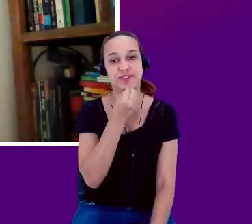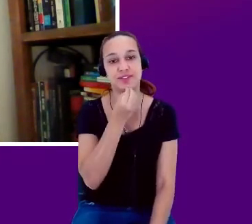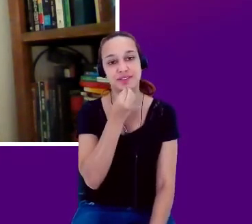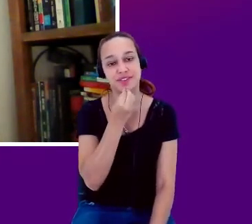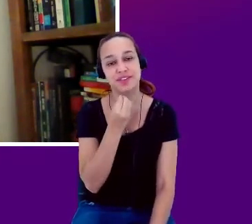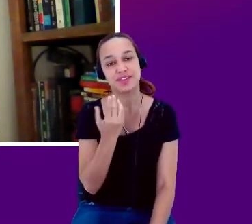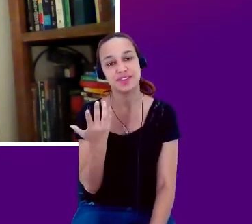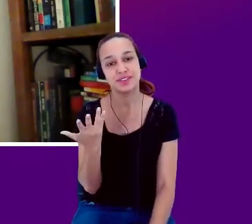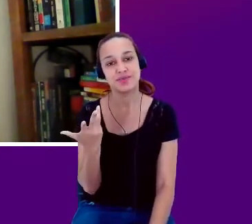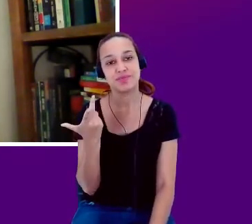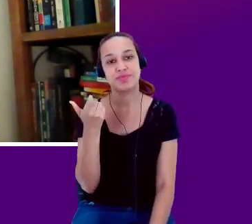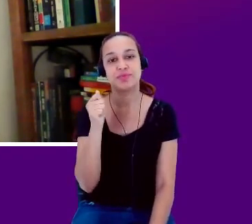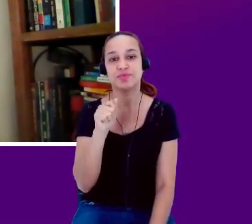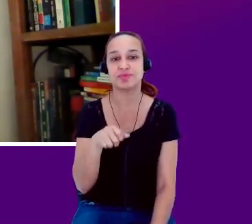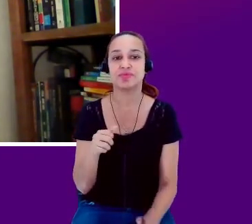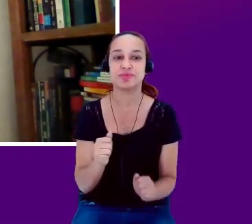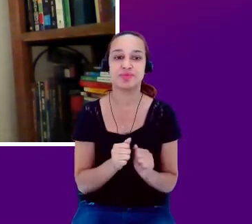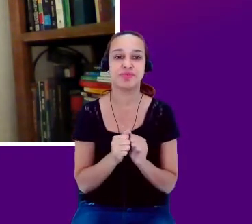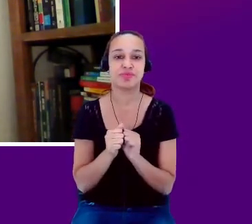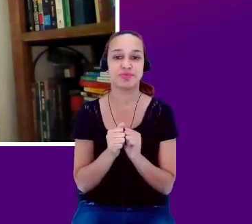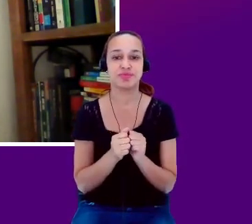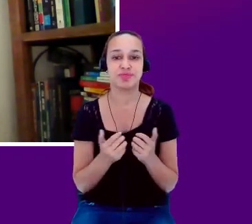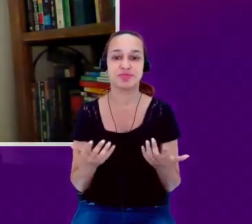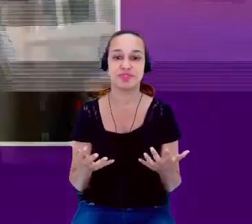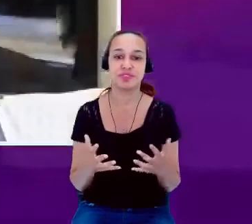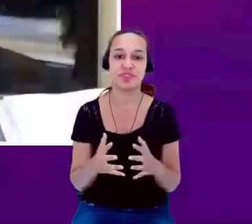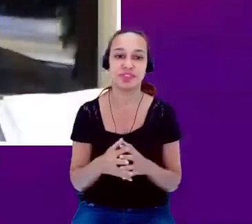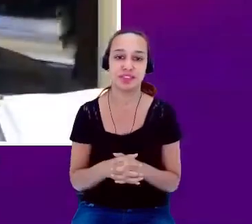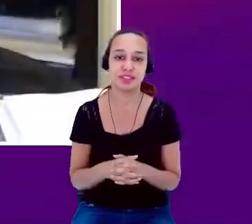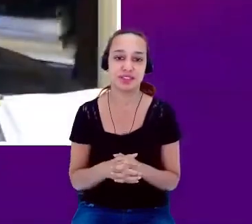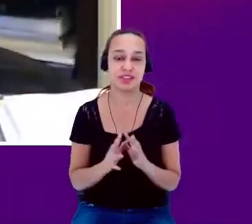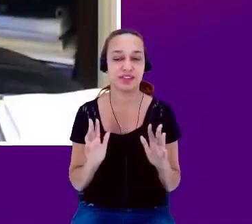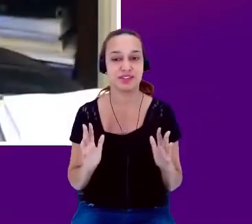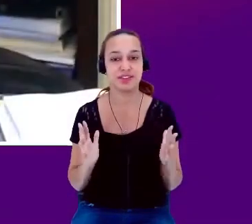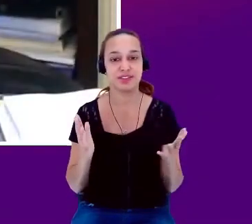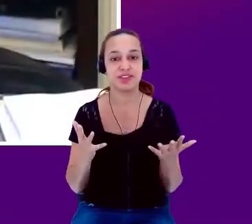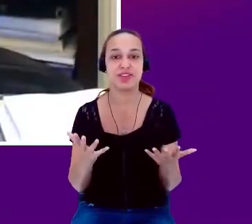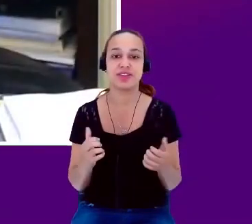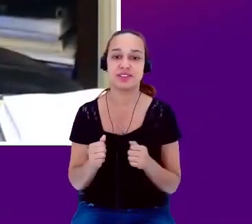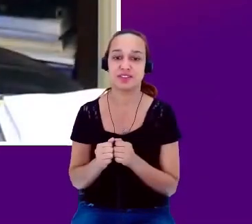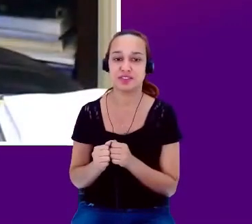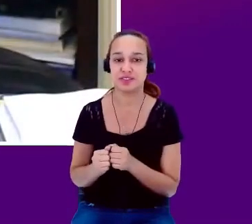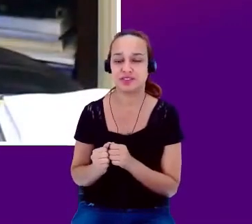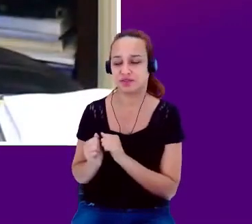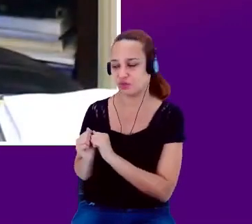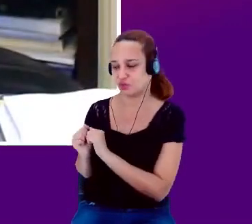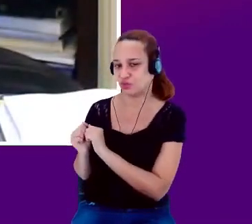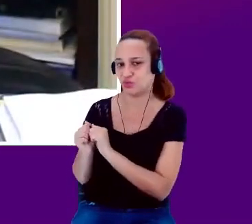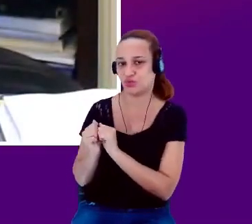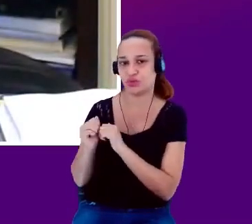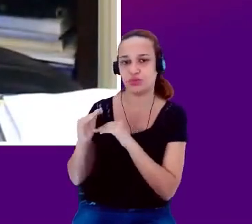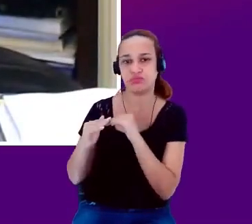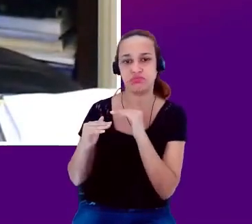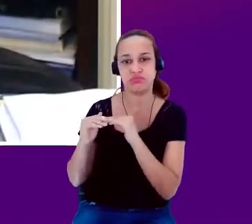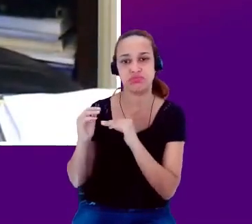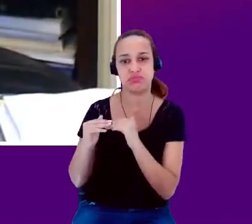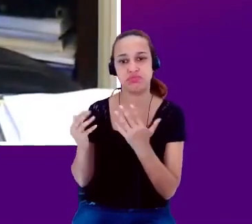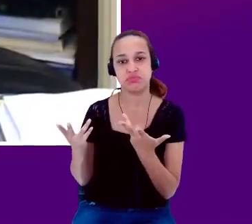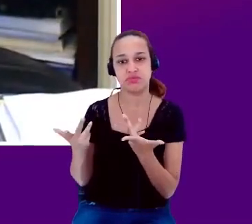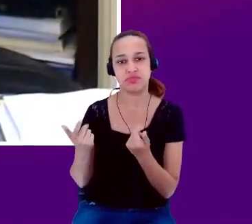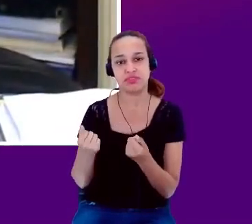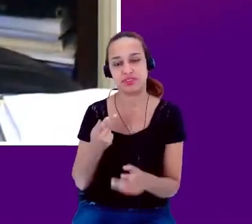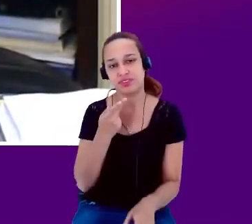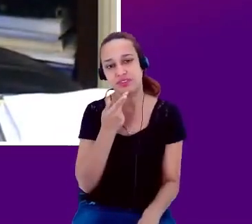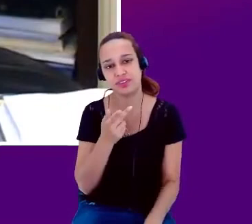poder participar do painel aqui desse evento tão importante, ao lado de especialistas, né? Eu já dizia antes